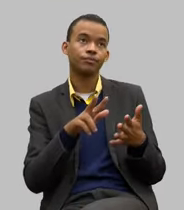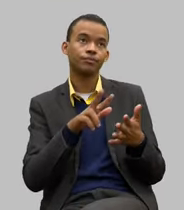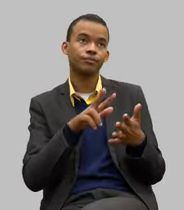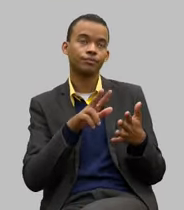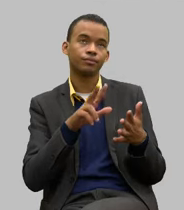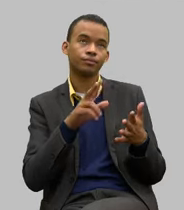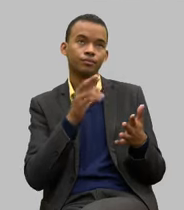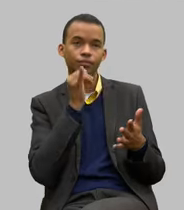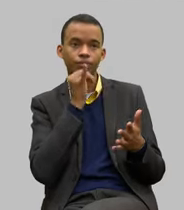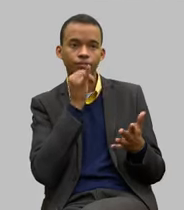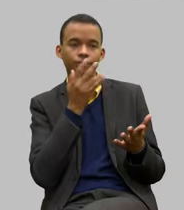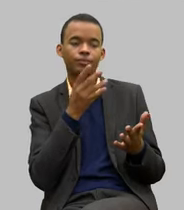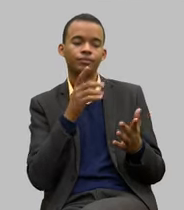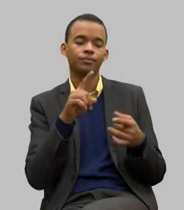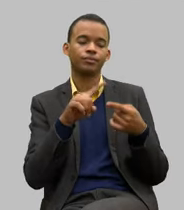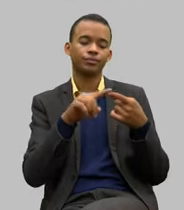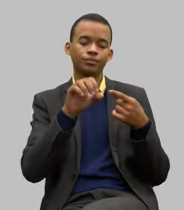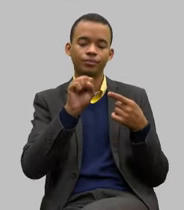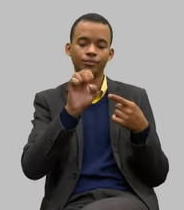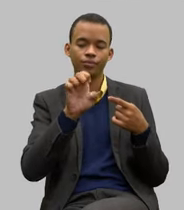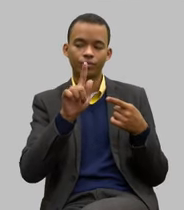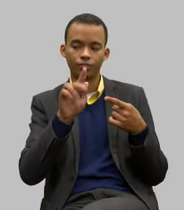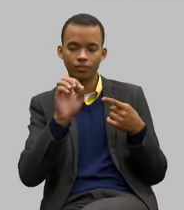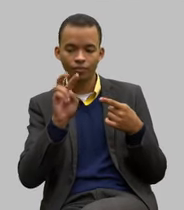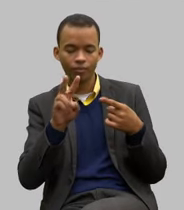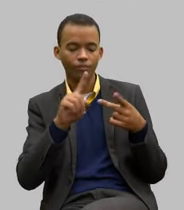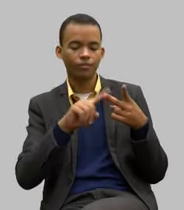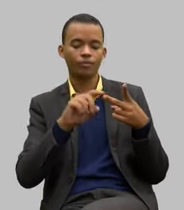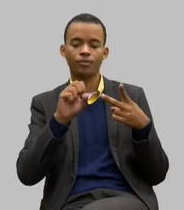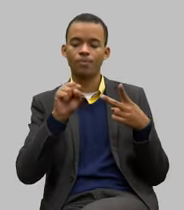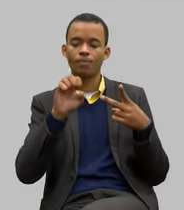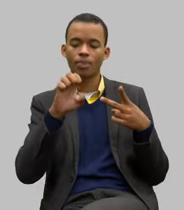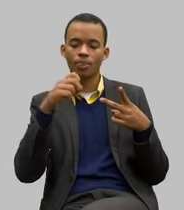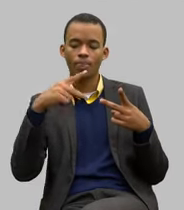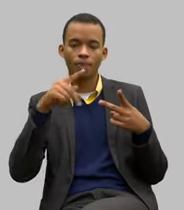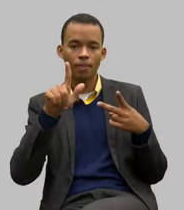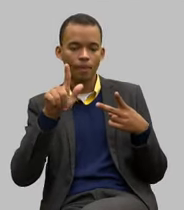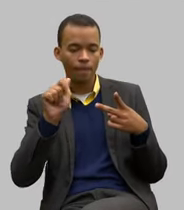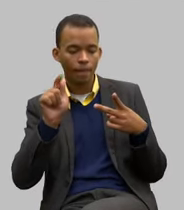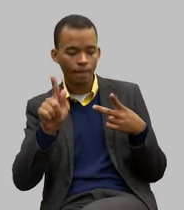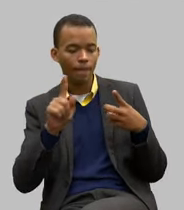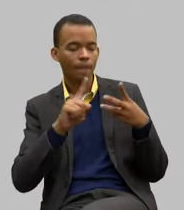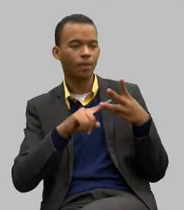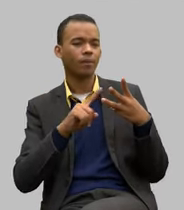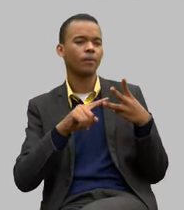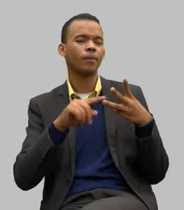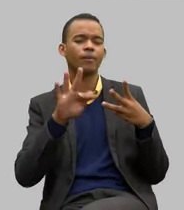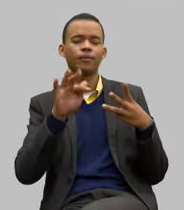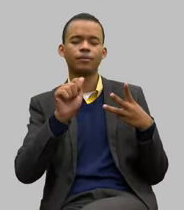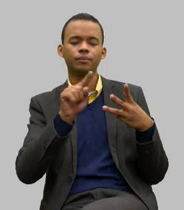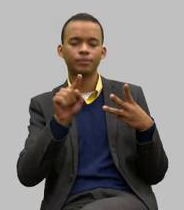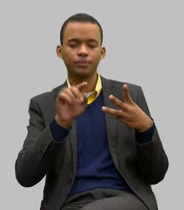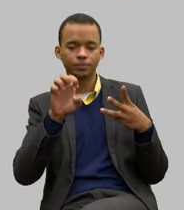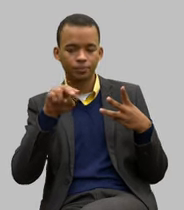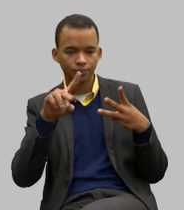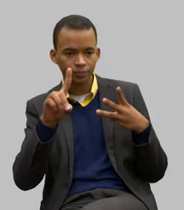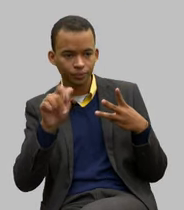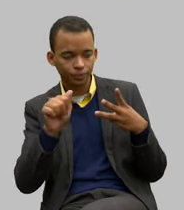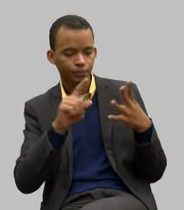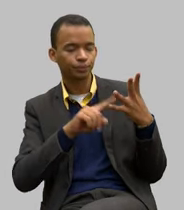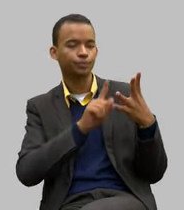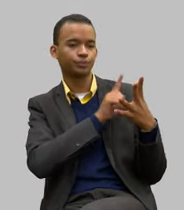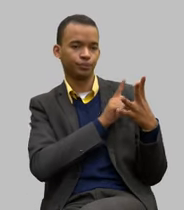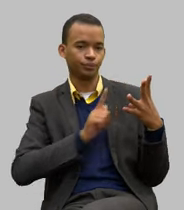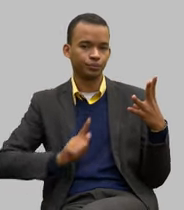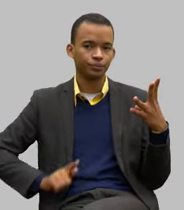aí segov cag Fazenda vice-governador Governador tudo acaba entrando